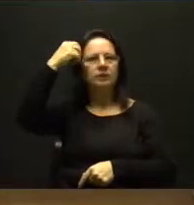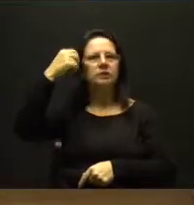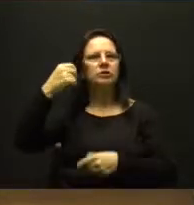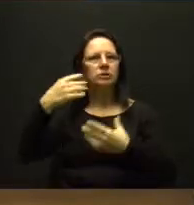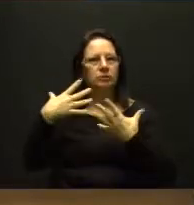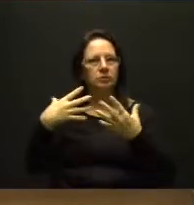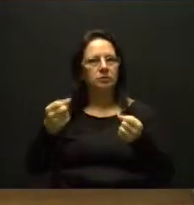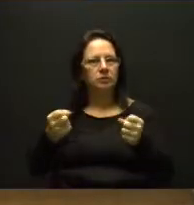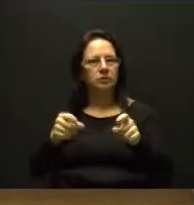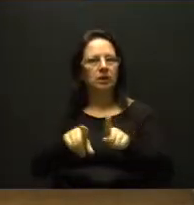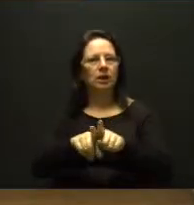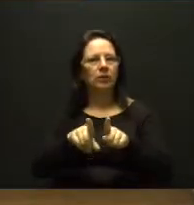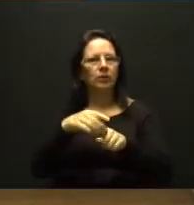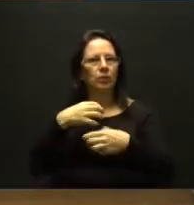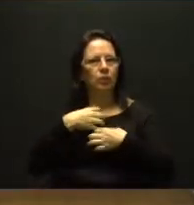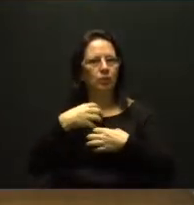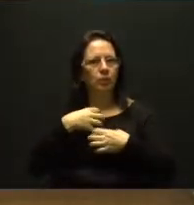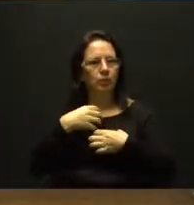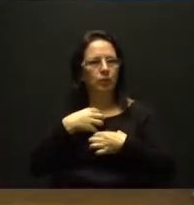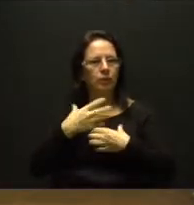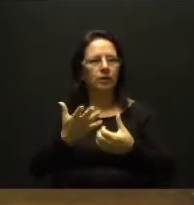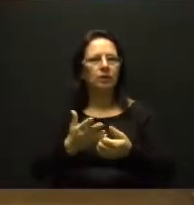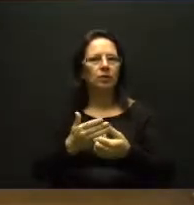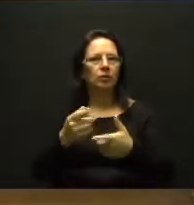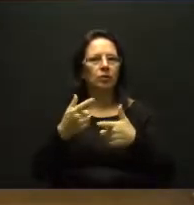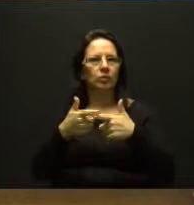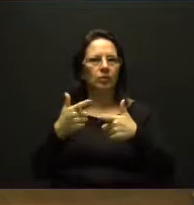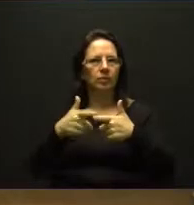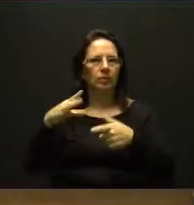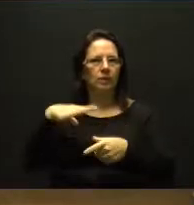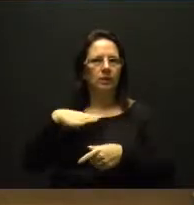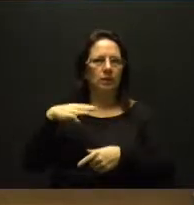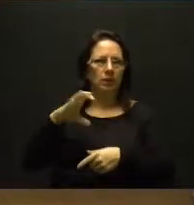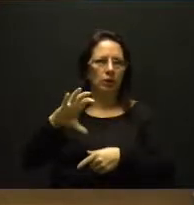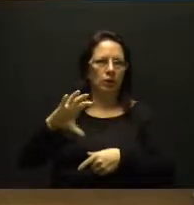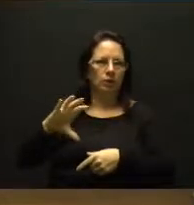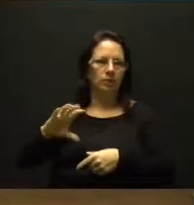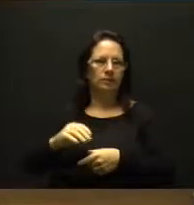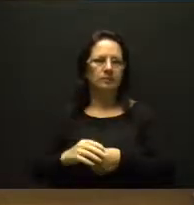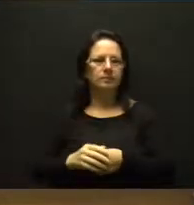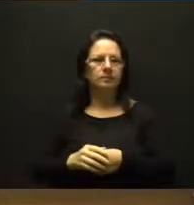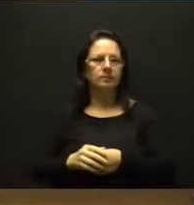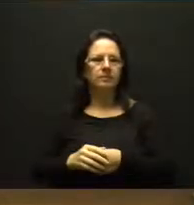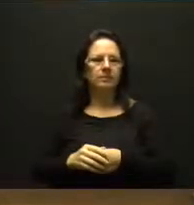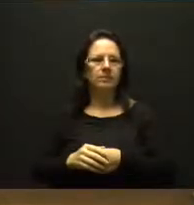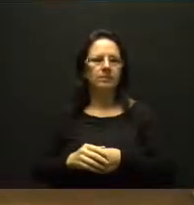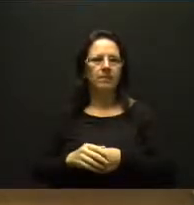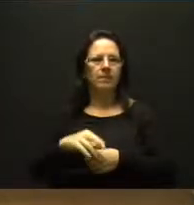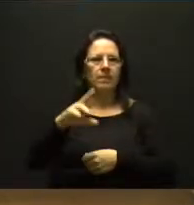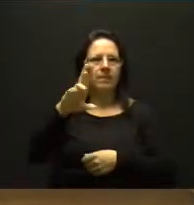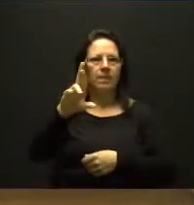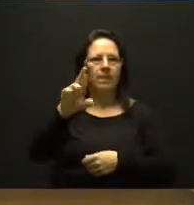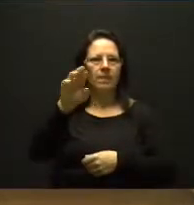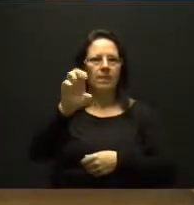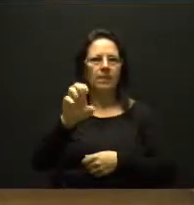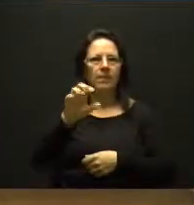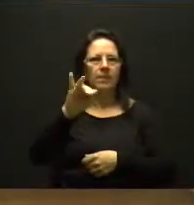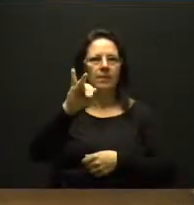a maneira que ele está vendo a questão da cidade estão o refis